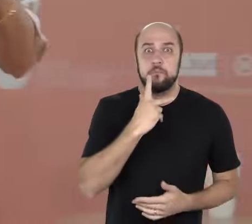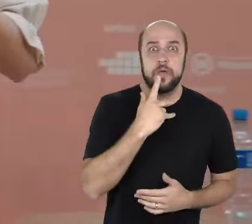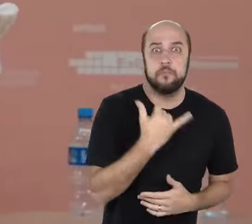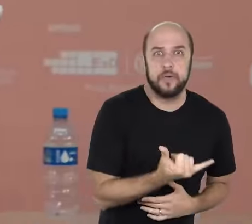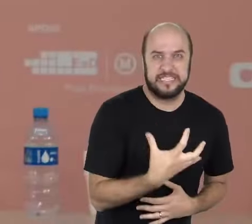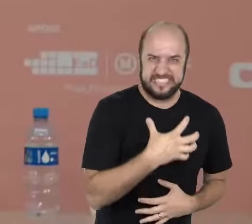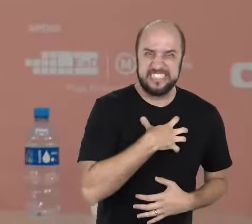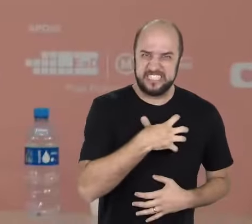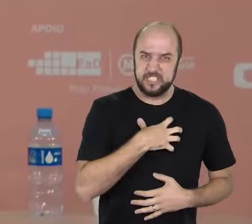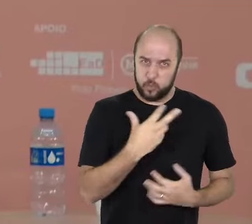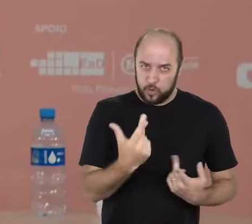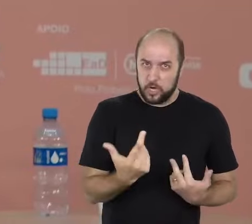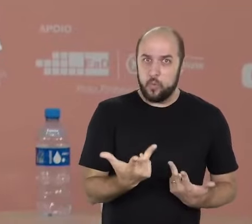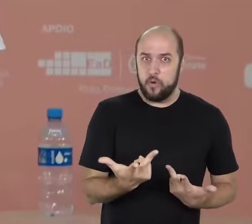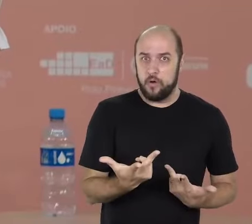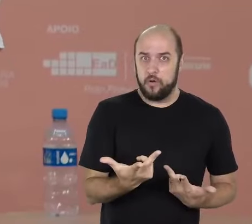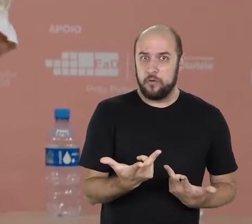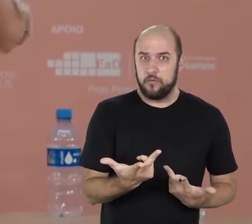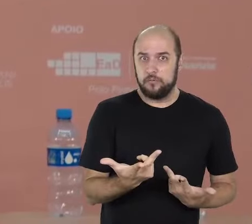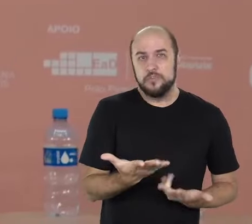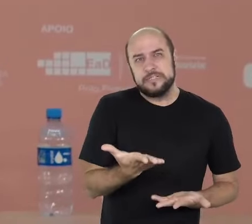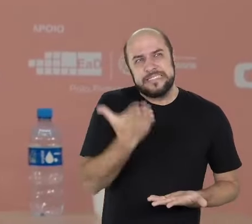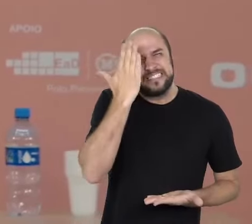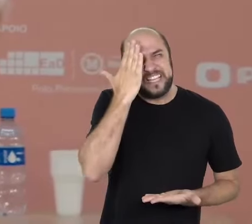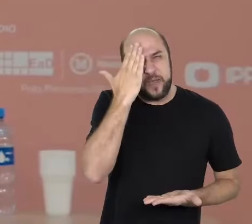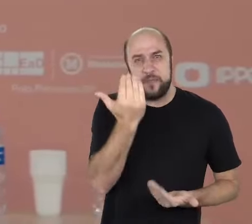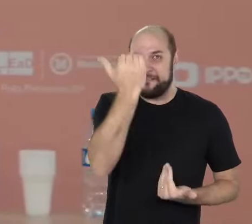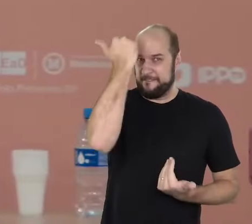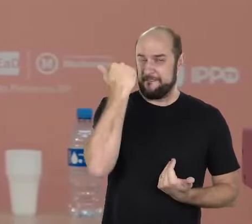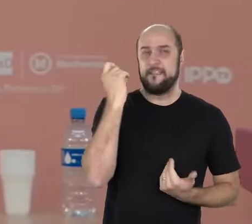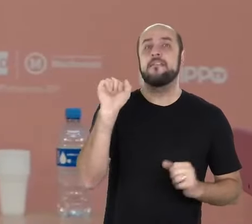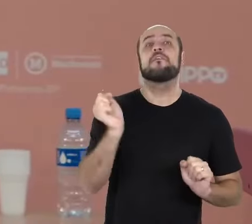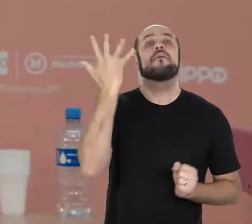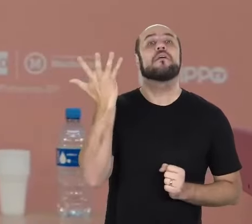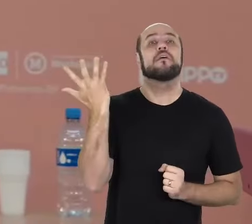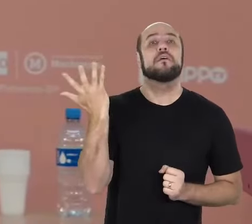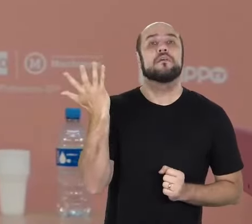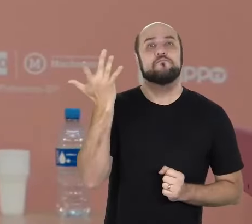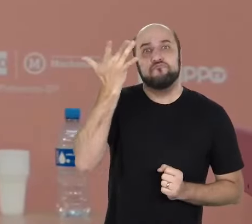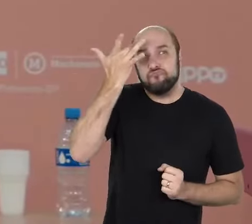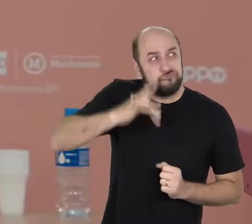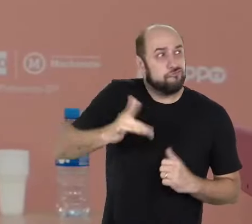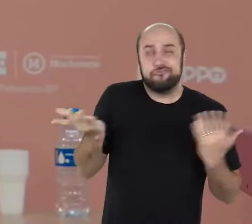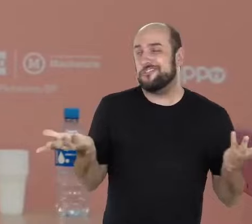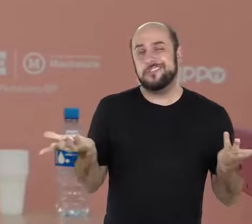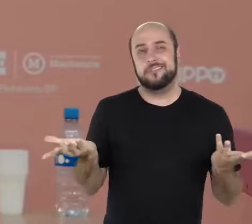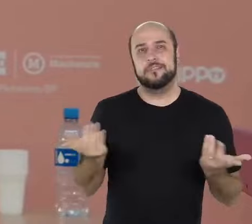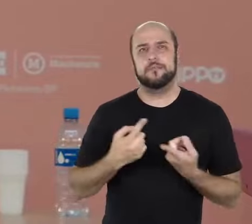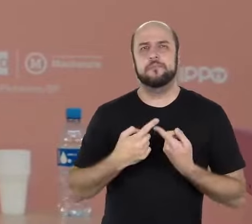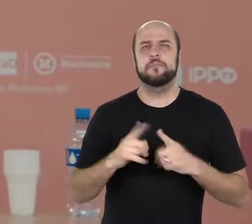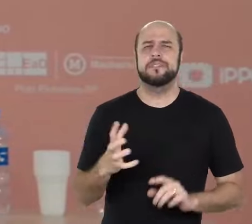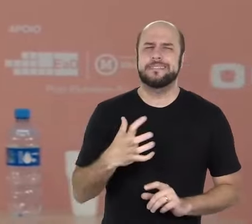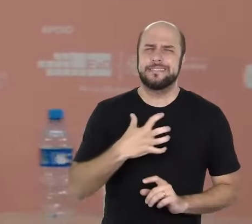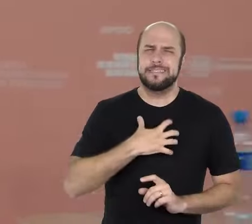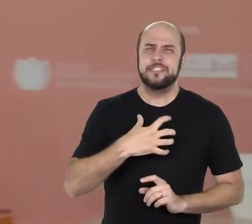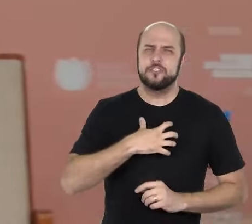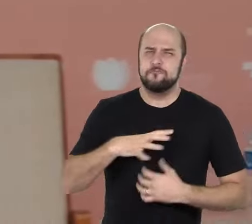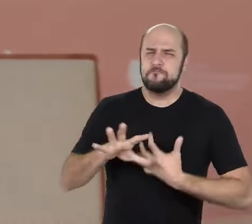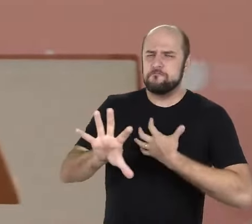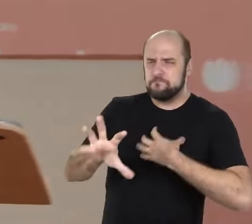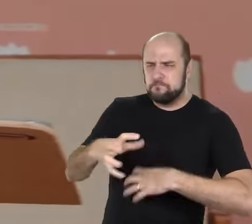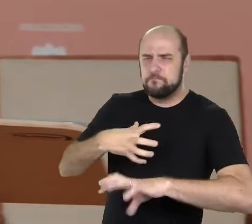ele estava sentindo o que eu estava sentindo? Ele sabia o que estava passando pela minha cabeça? Não! Mas ele sentiu a dor